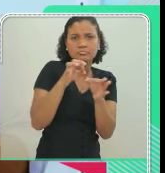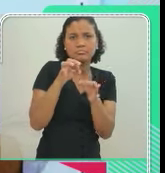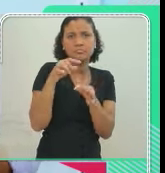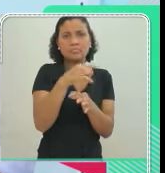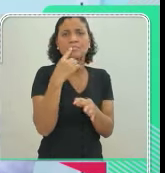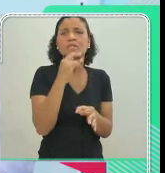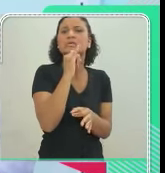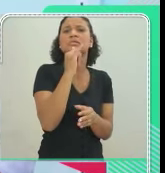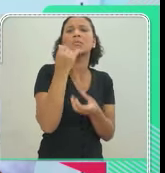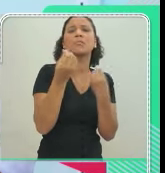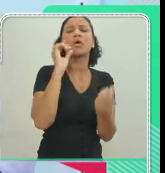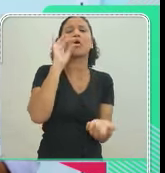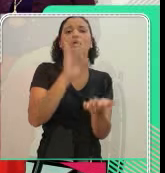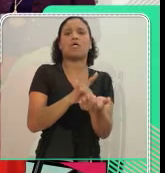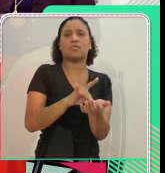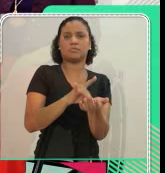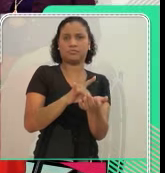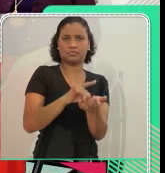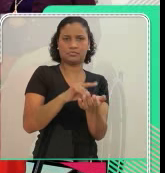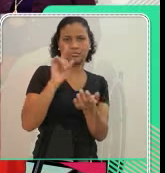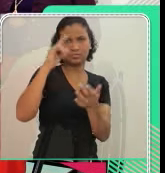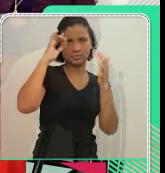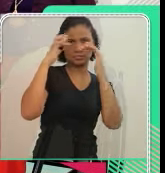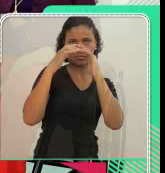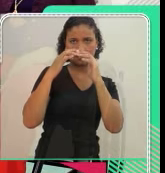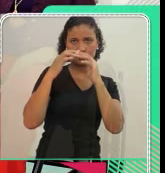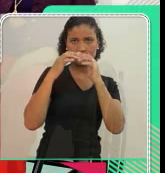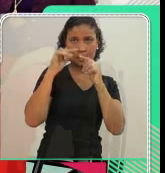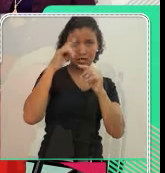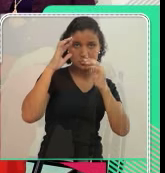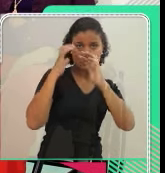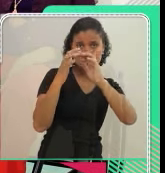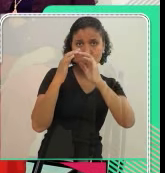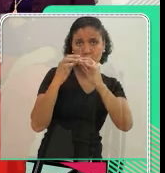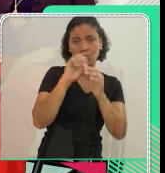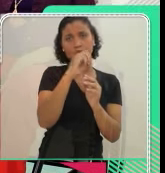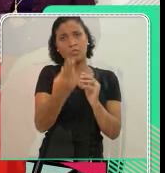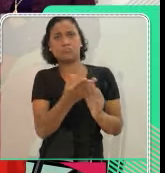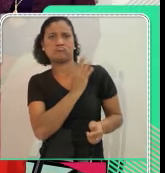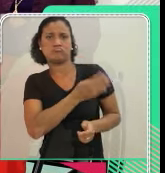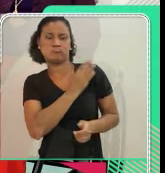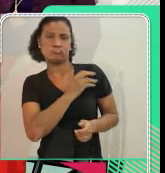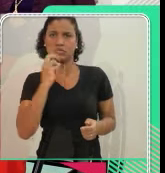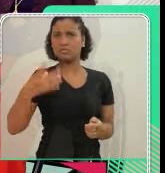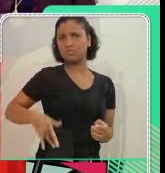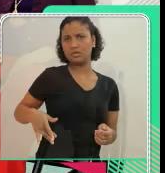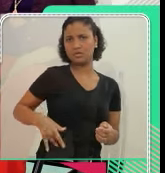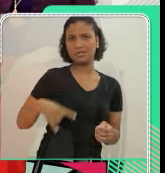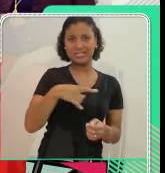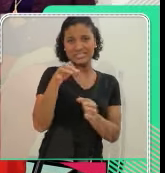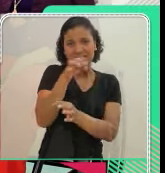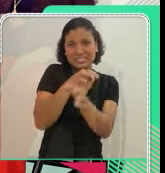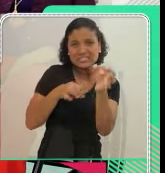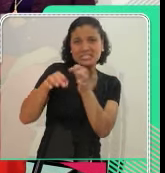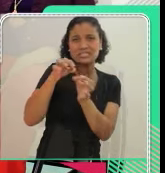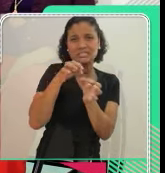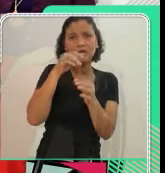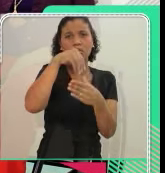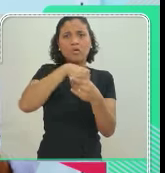o coração ou o fígado. E as células-tronco são, por definição, as células que conseguem dar origem a essas células